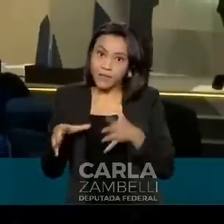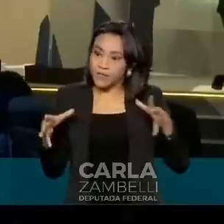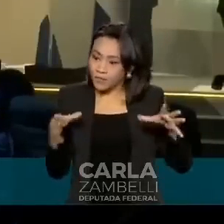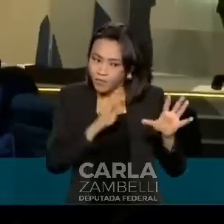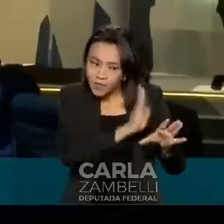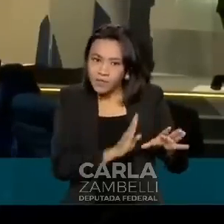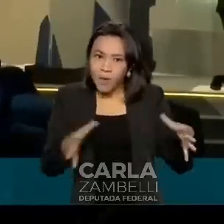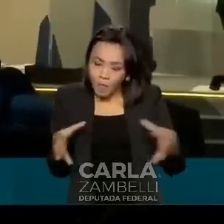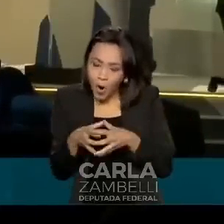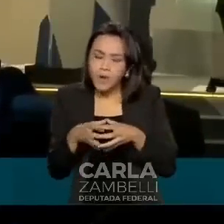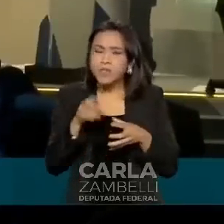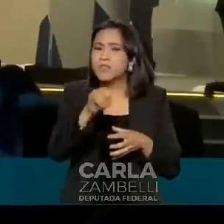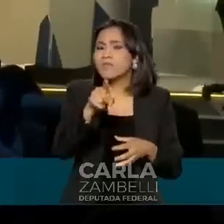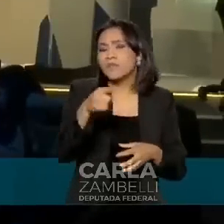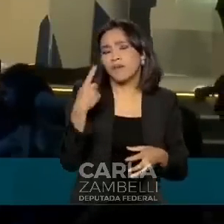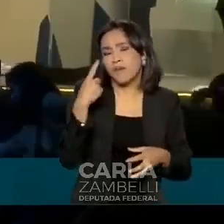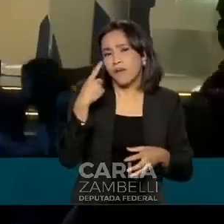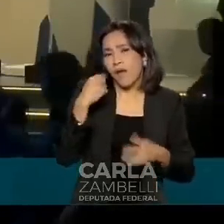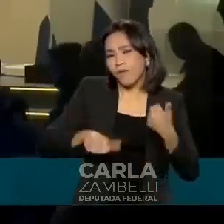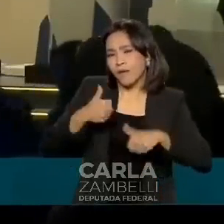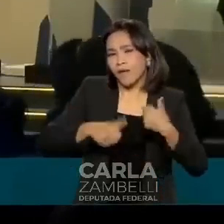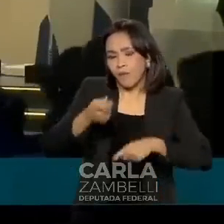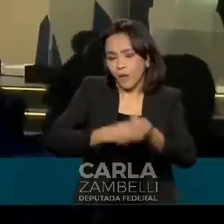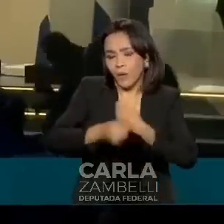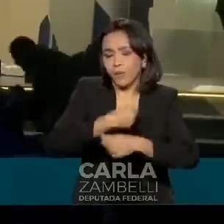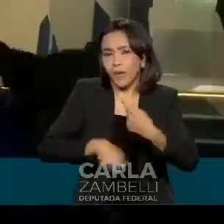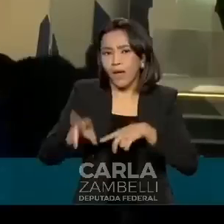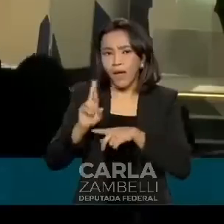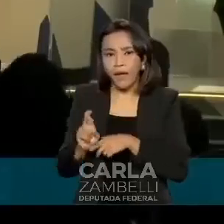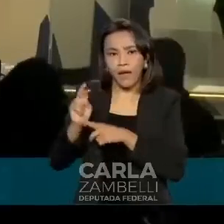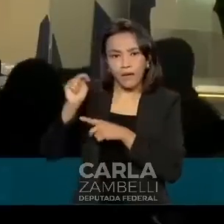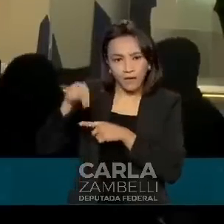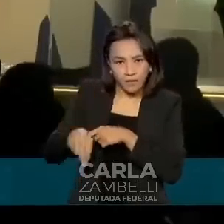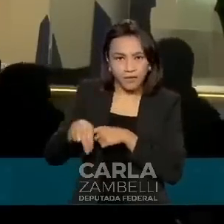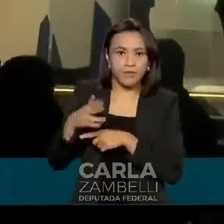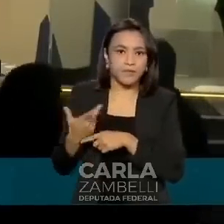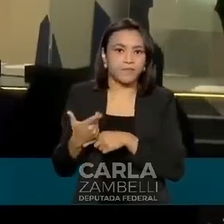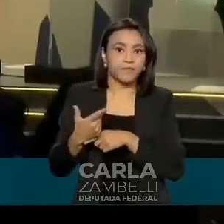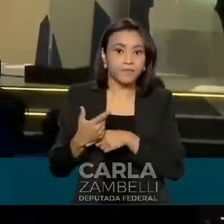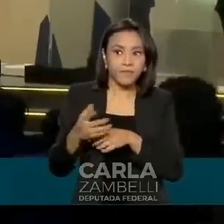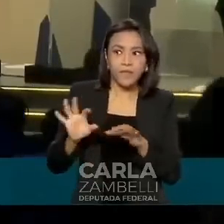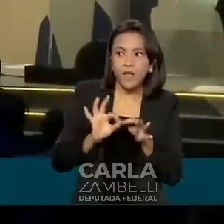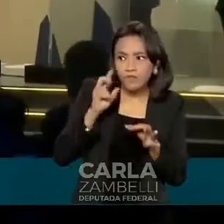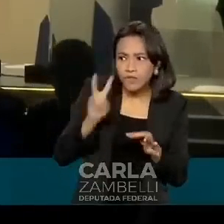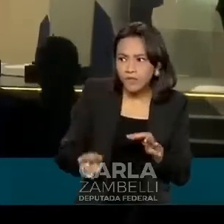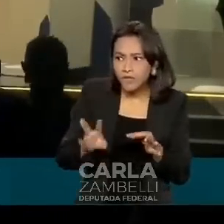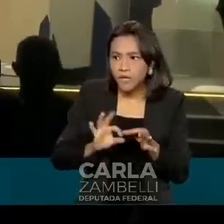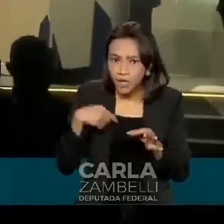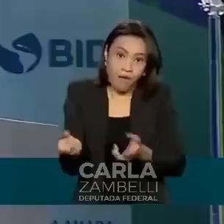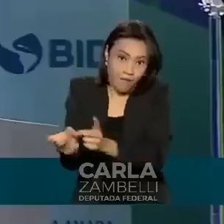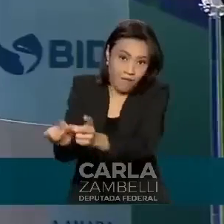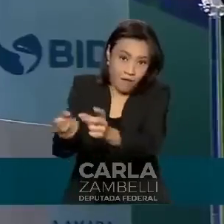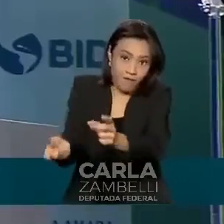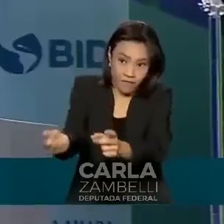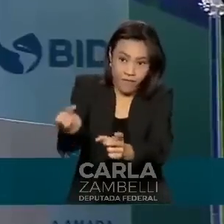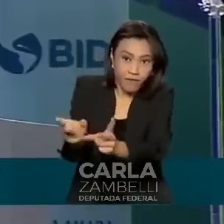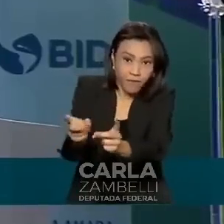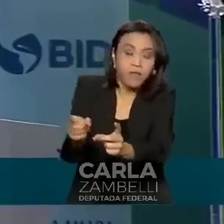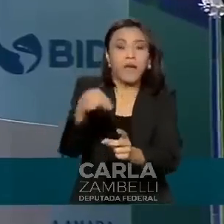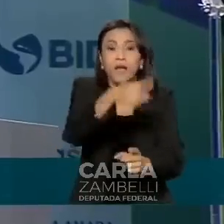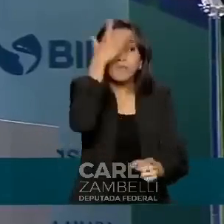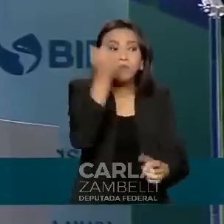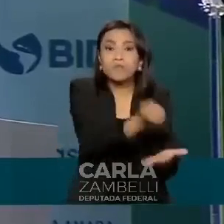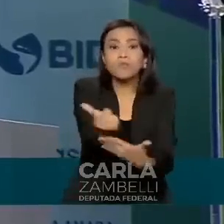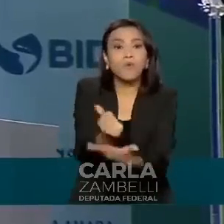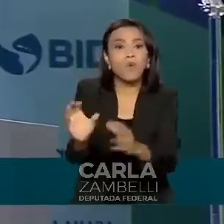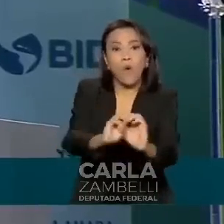em todas as dimensões você pegar uma economia ela se move RN né um espaço n-dimensional qualquer dimensão que olhar Nossa tá mandando para frente nós